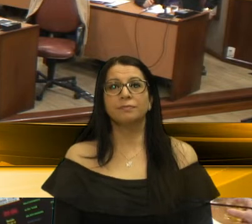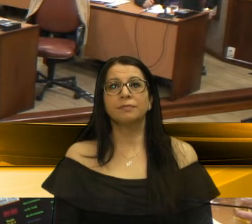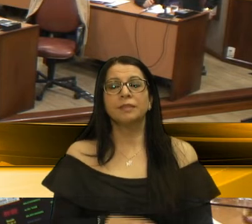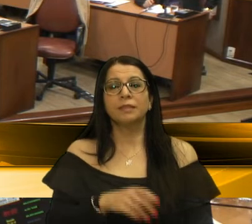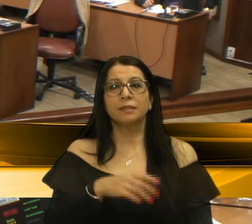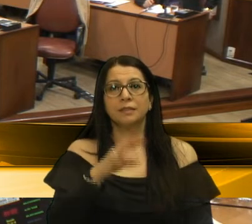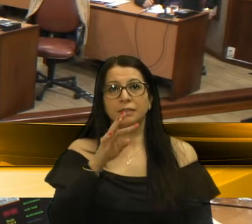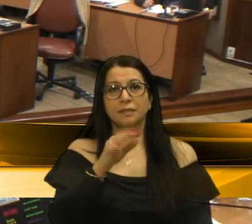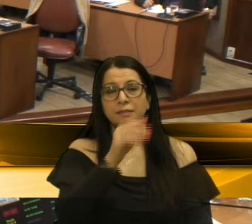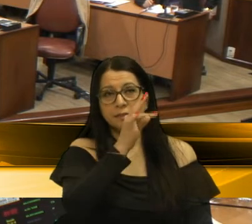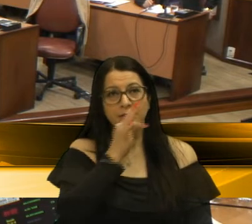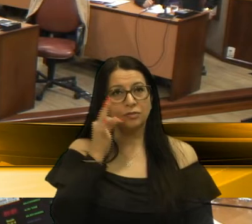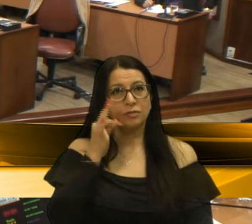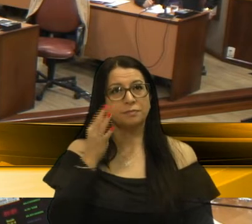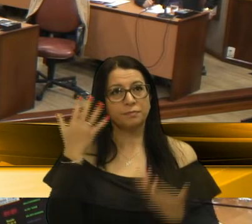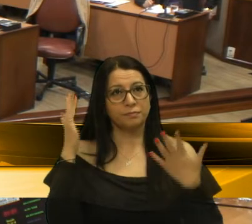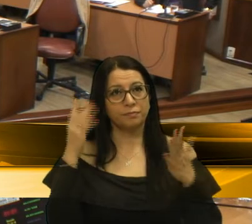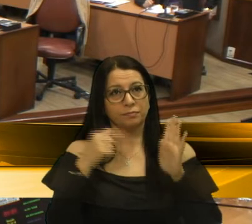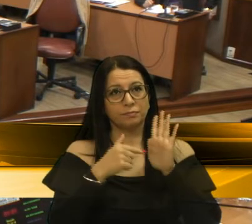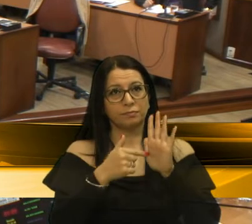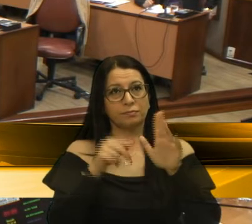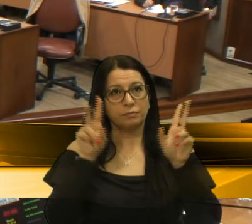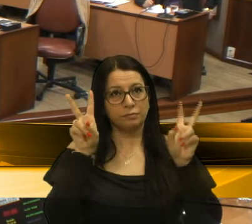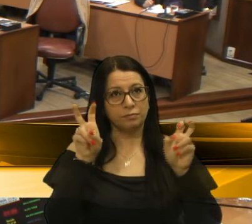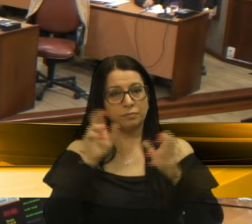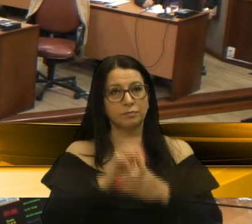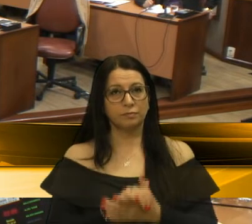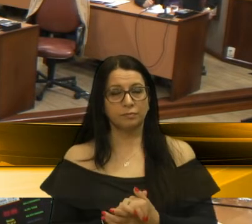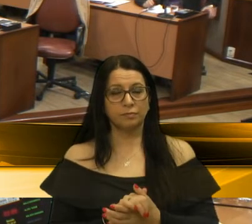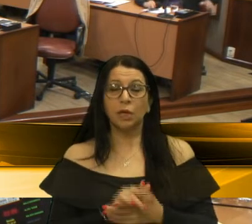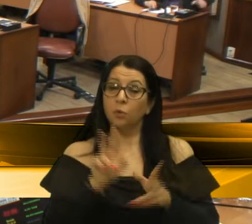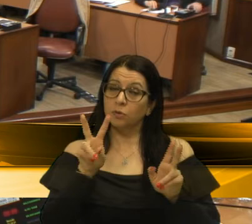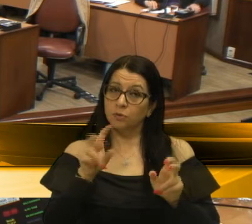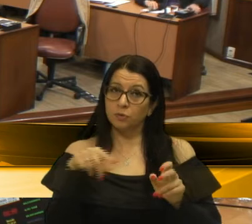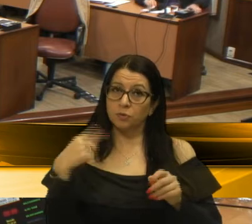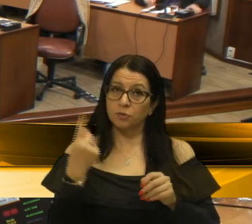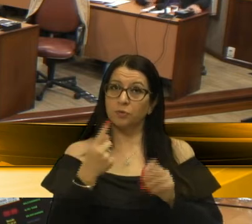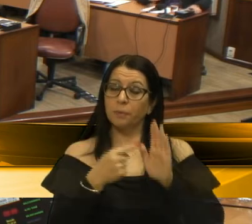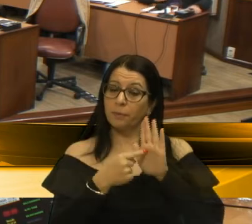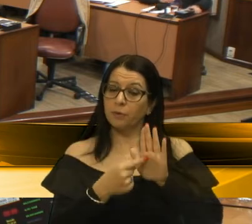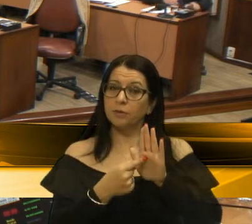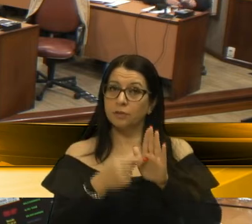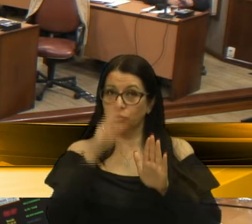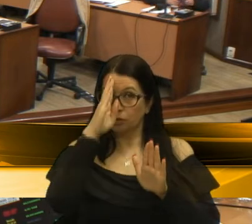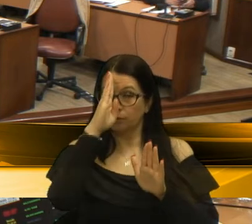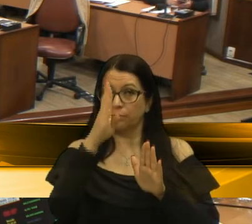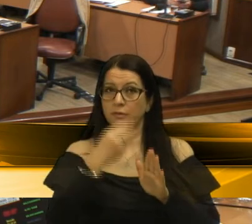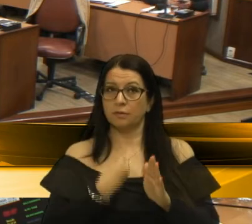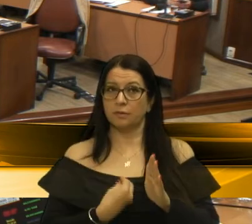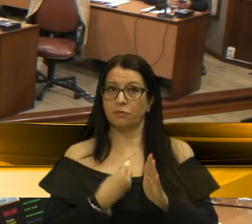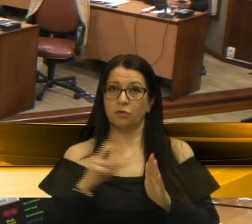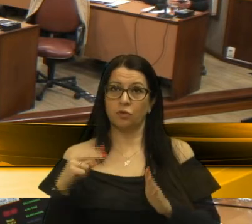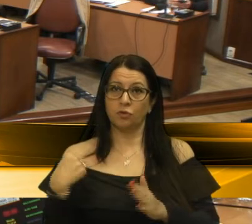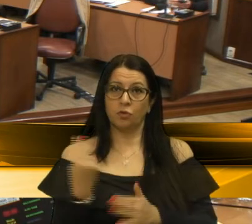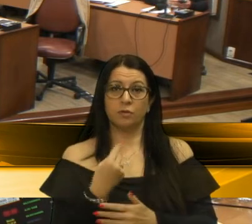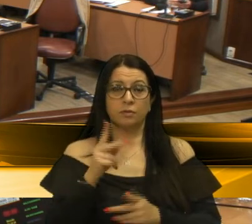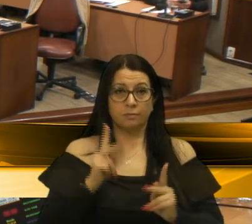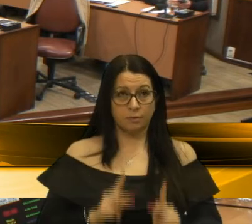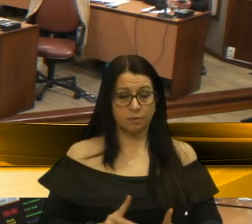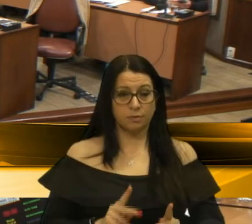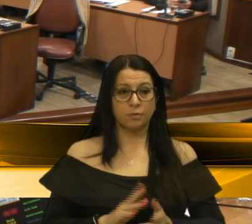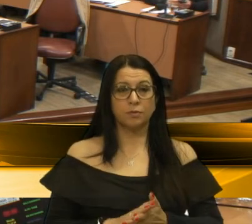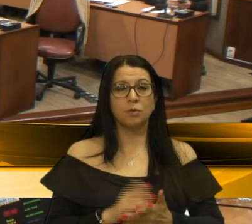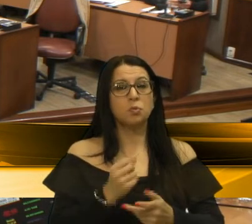Tatiane, primeiro quero lhe parabenizar por trazer esse assunto, um assunto que reflete diretamente nas vidas das nossas pessoas.